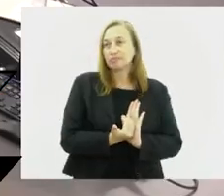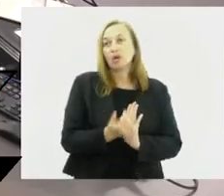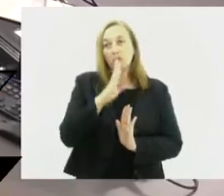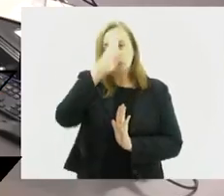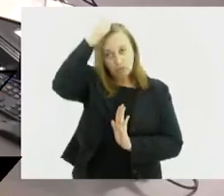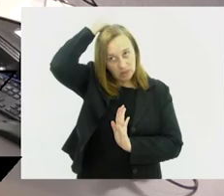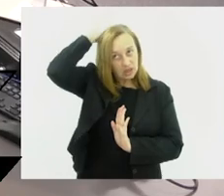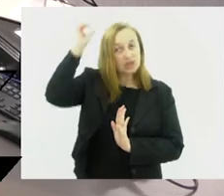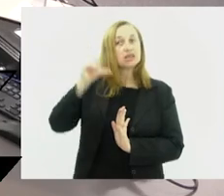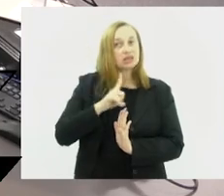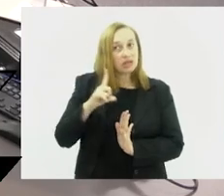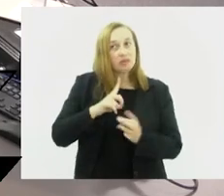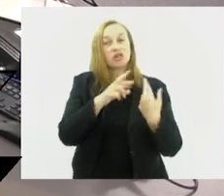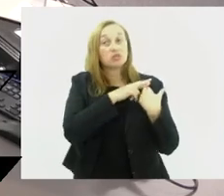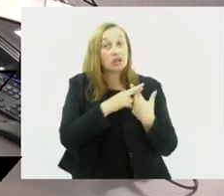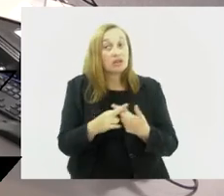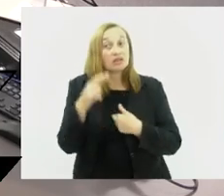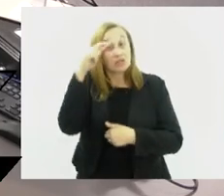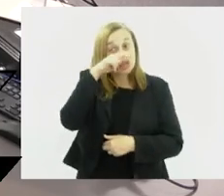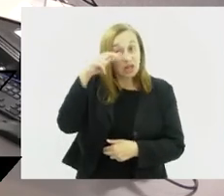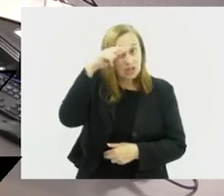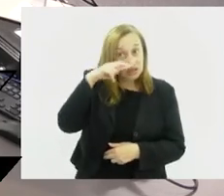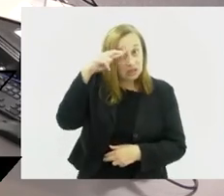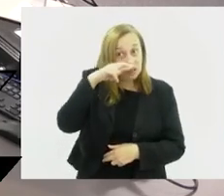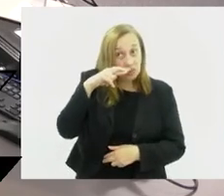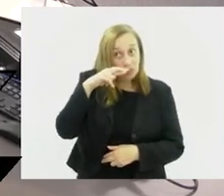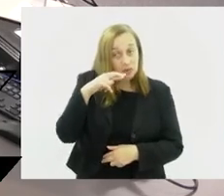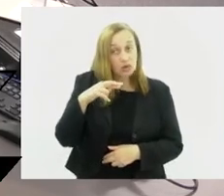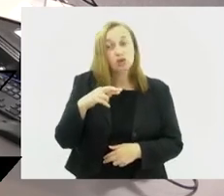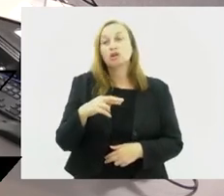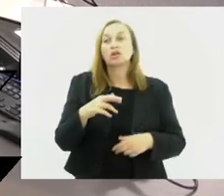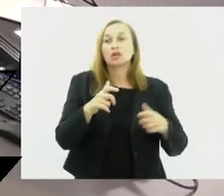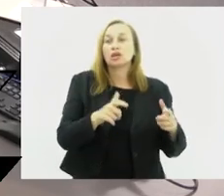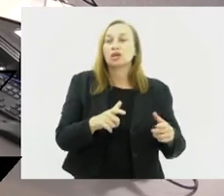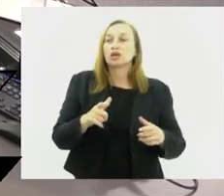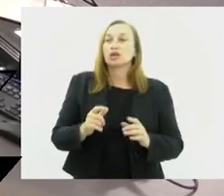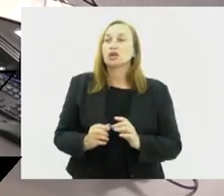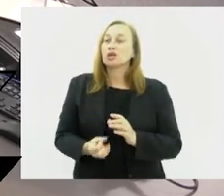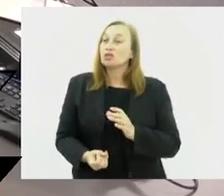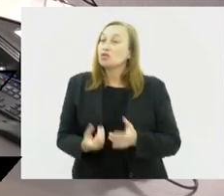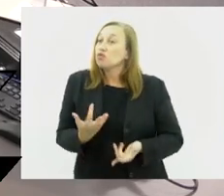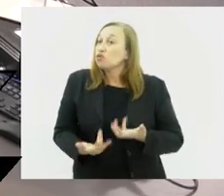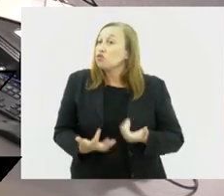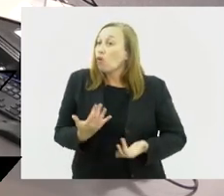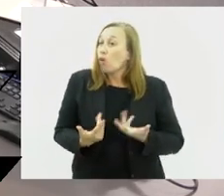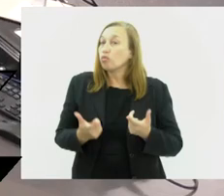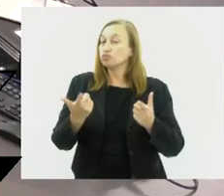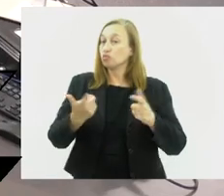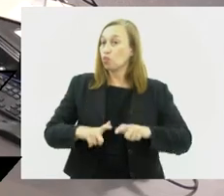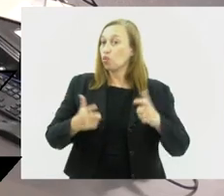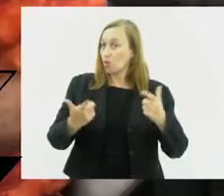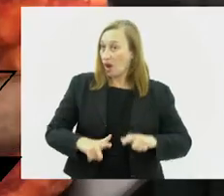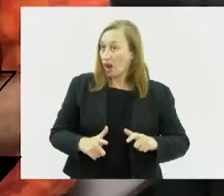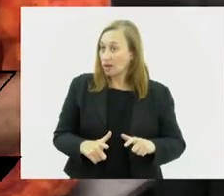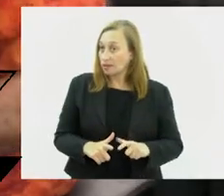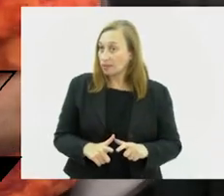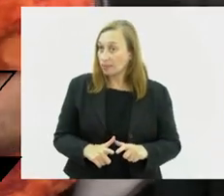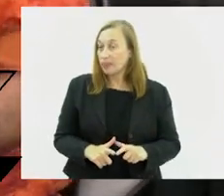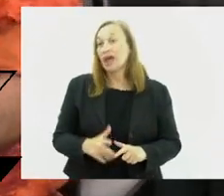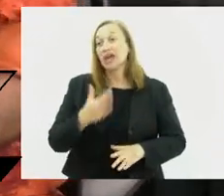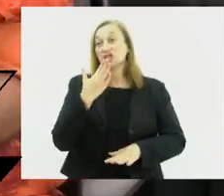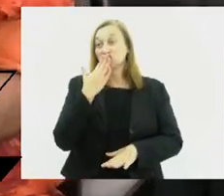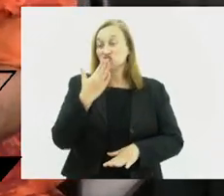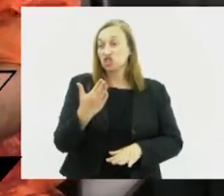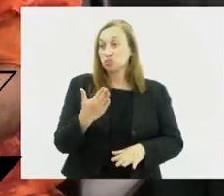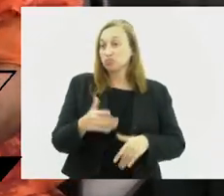temos a responsabilidade de fiscalização em estabelecimentos em relação a incêndio e contra incêndio pânico. Tá? Em relação a esse tipo